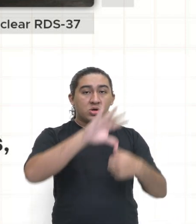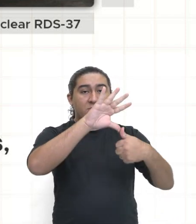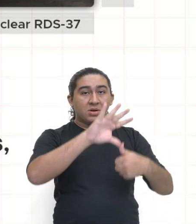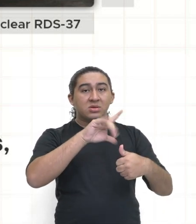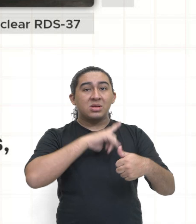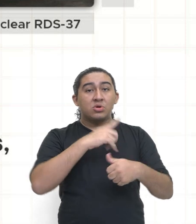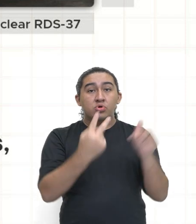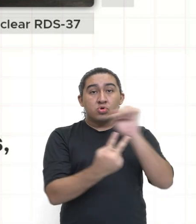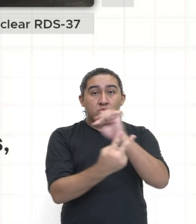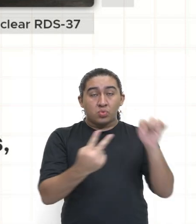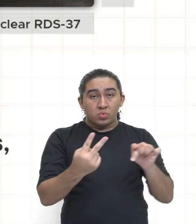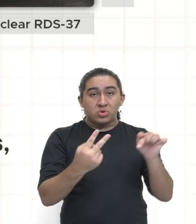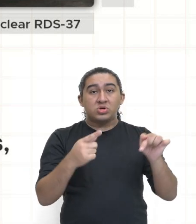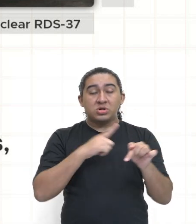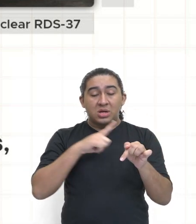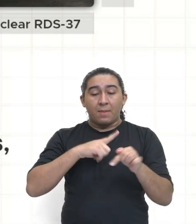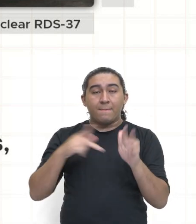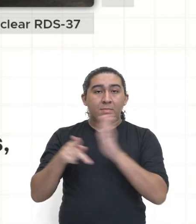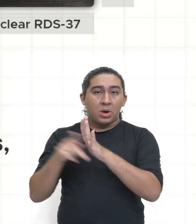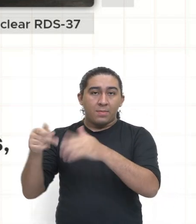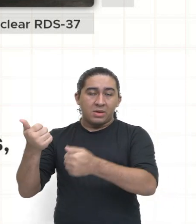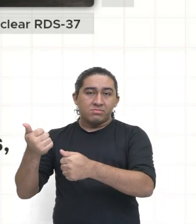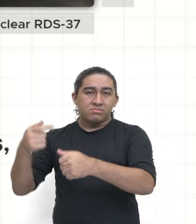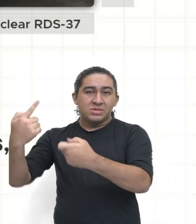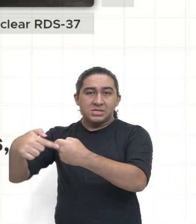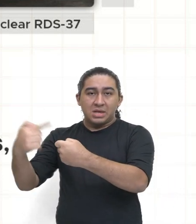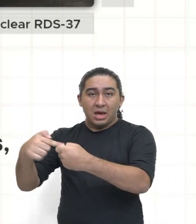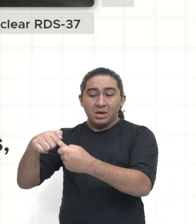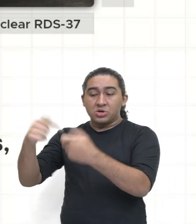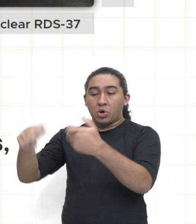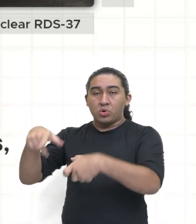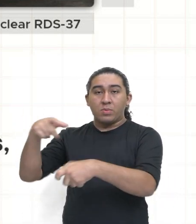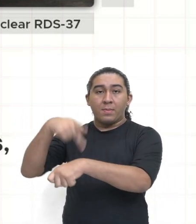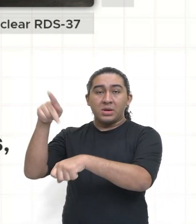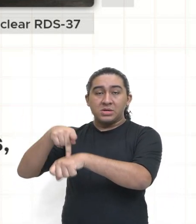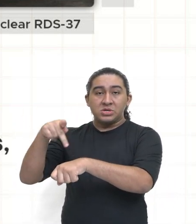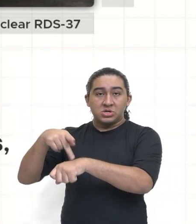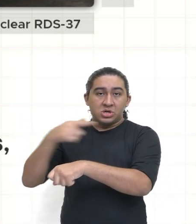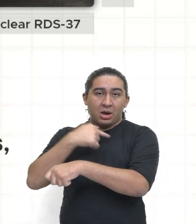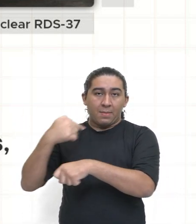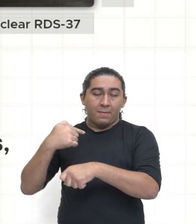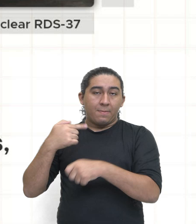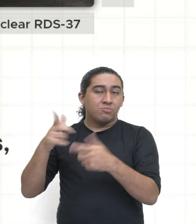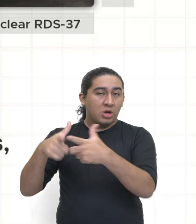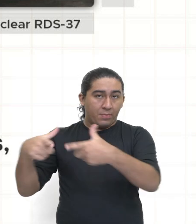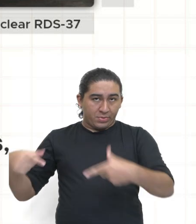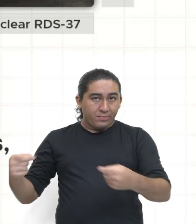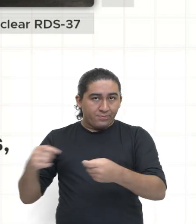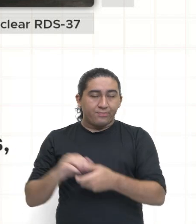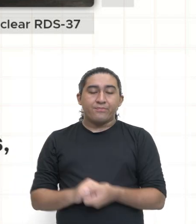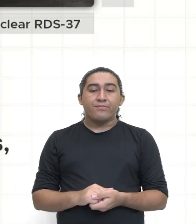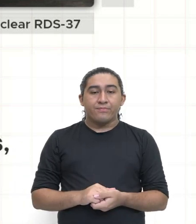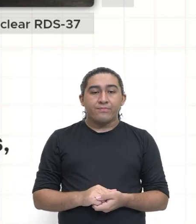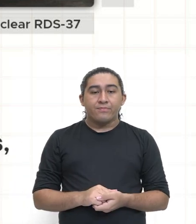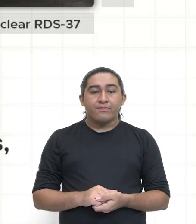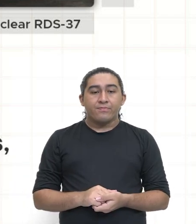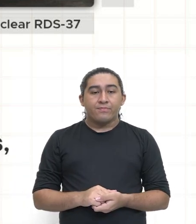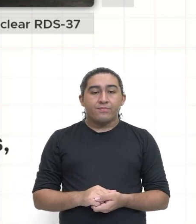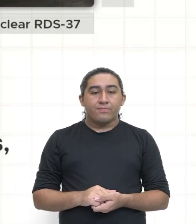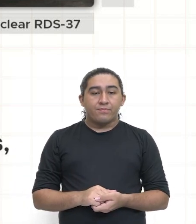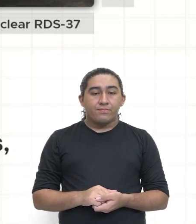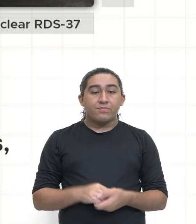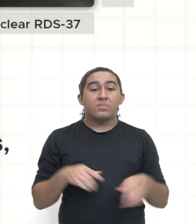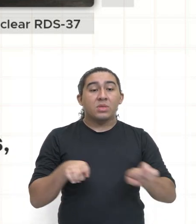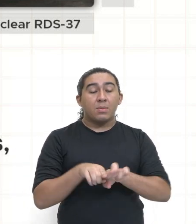ali as duas bombas atômicas em cidades japonesas, ocasionando também o fim da Segunda Guerra. Em 1950,